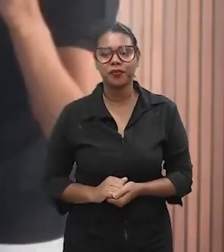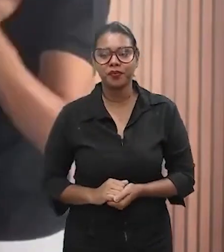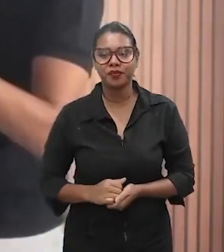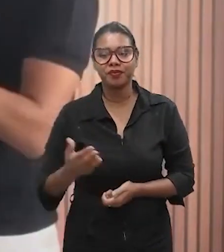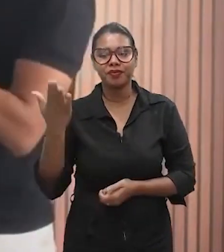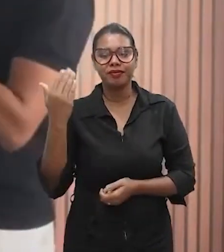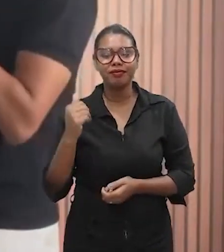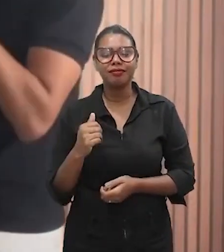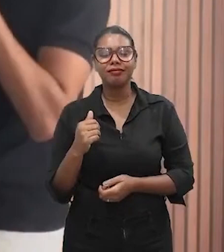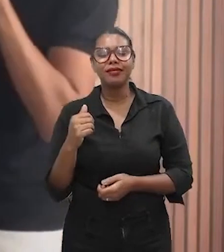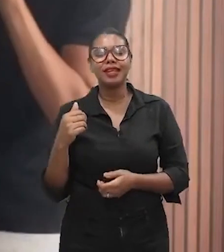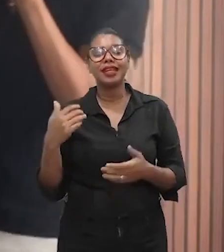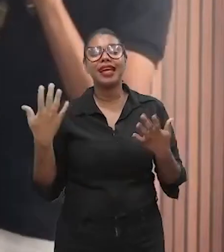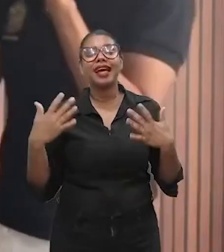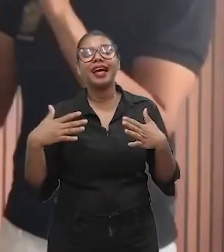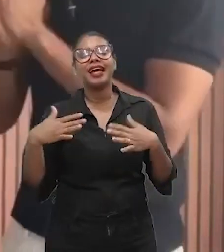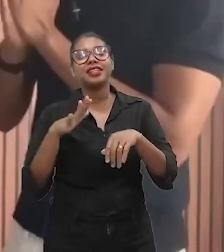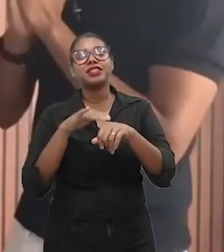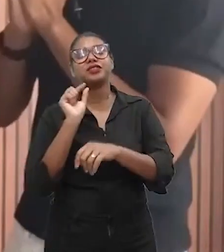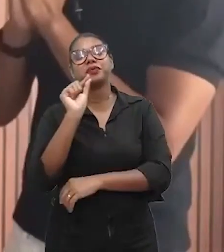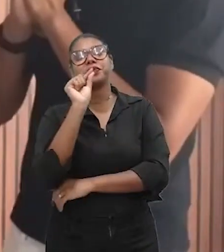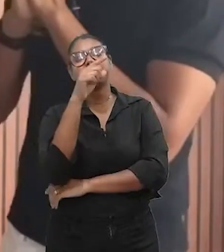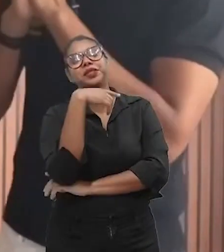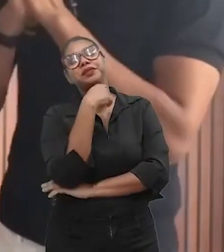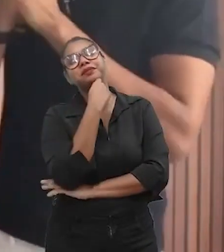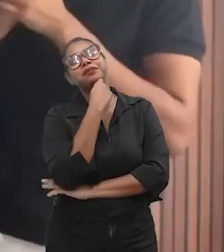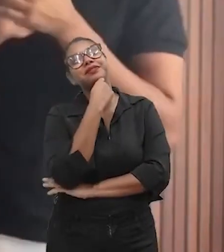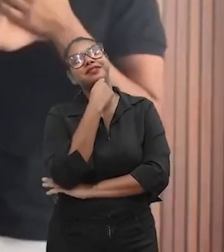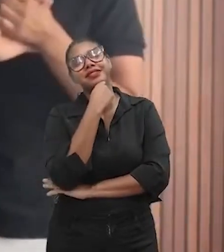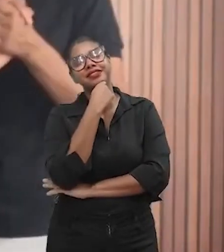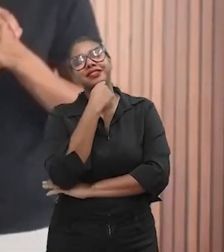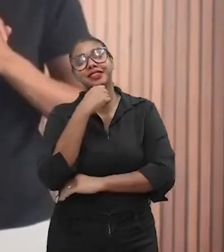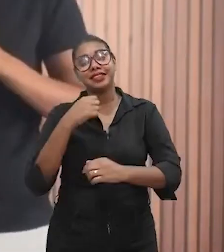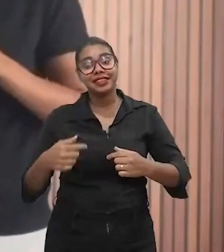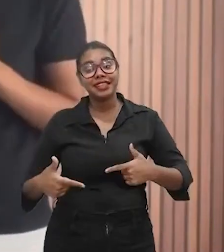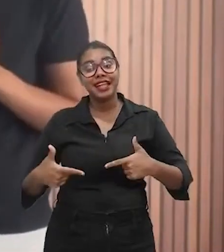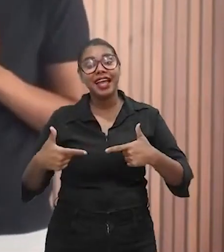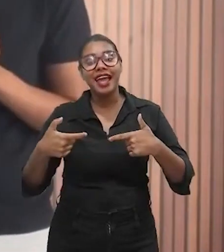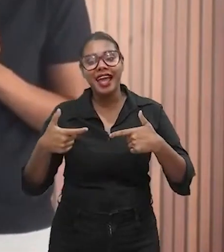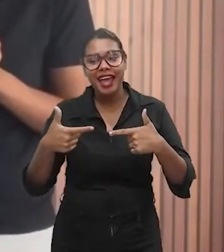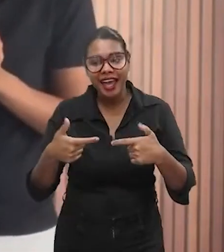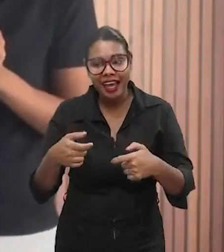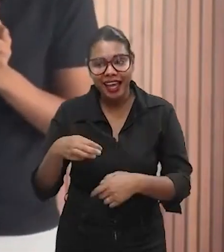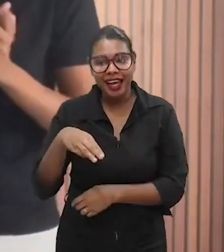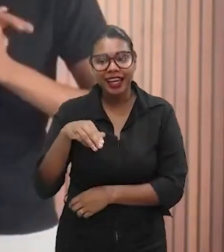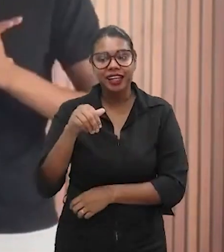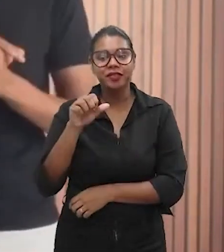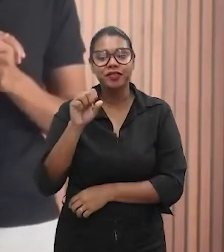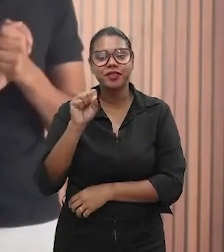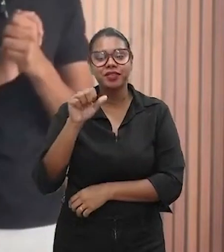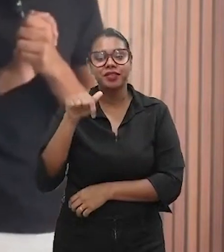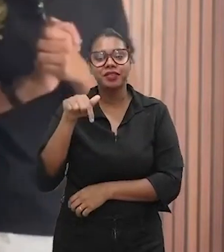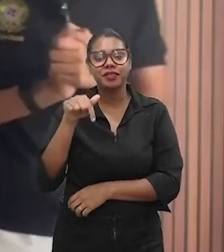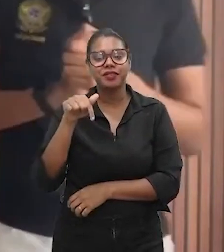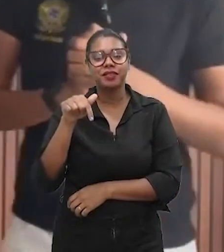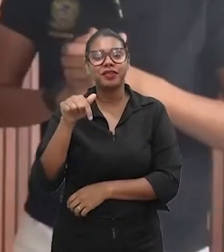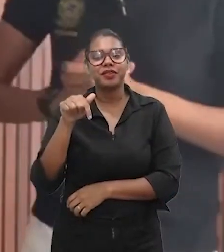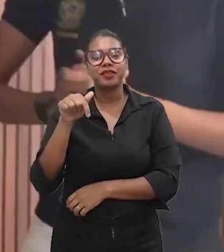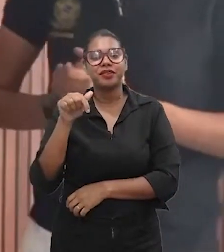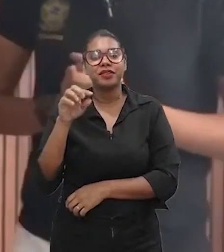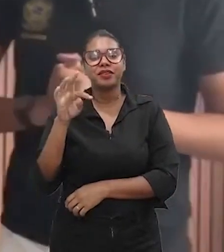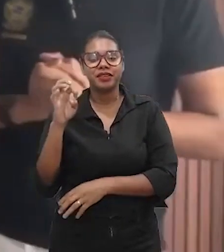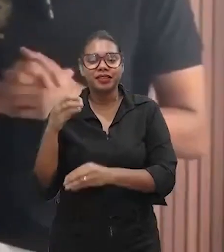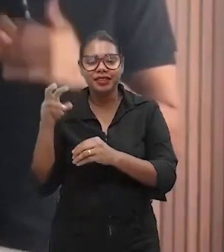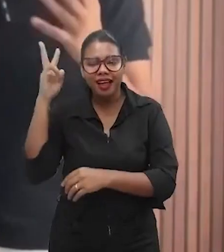aqui casar numa coisa chamada de Guerra dos Mascates, por exemplo. A Guerra dos